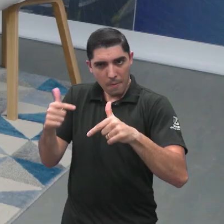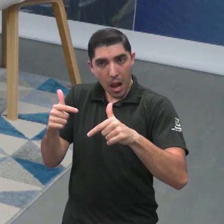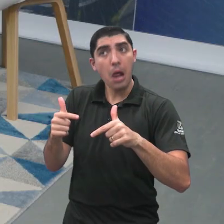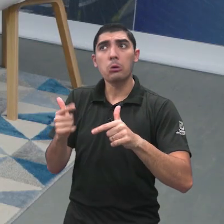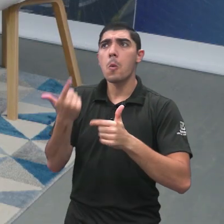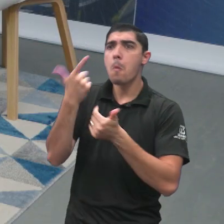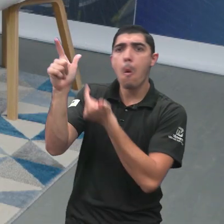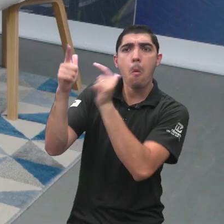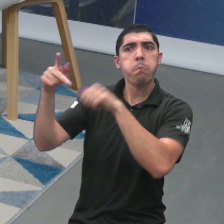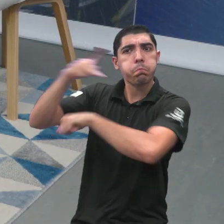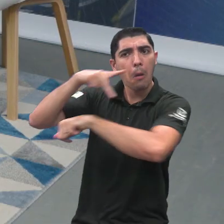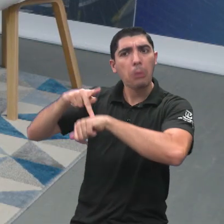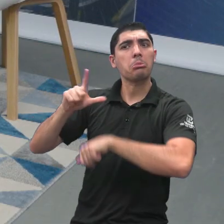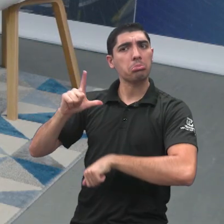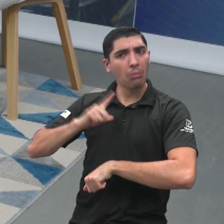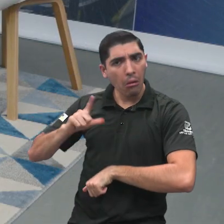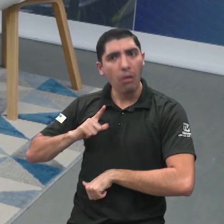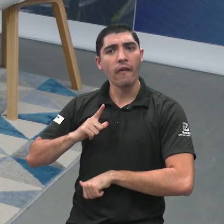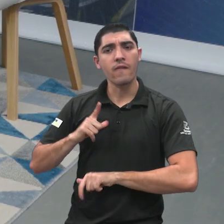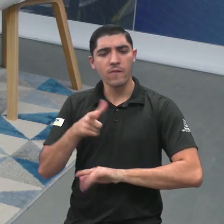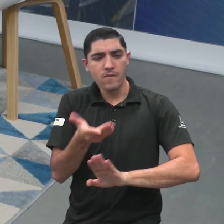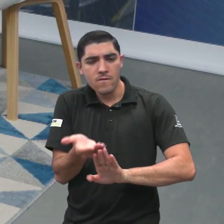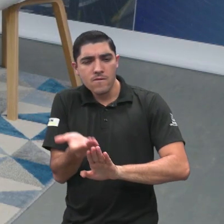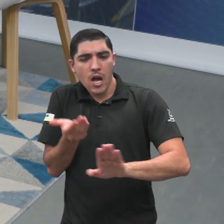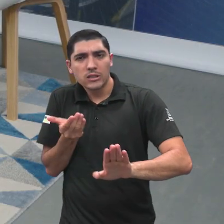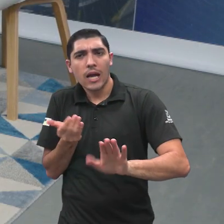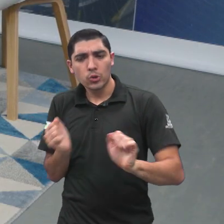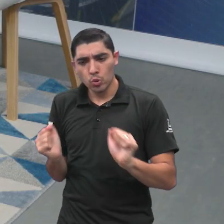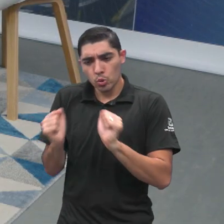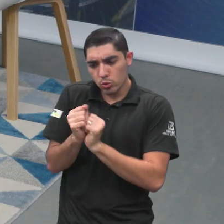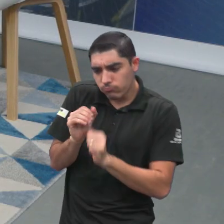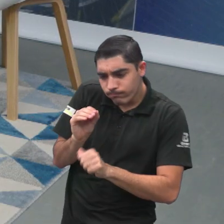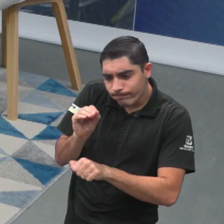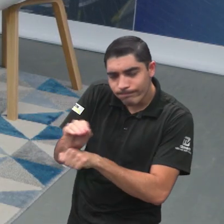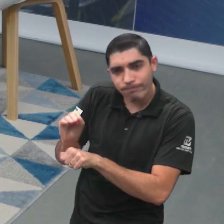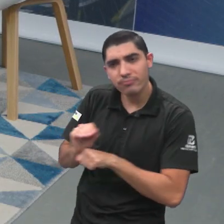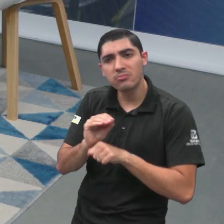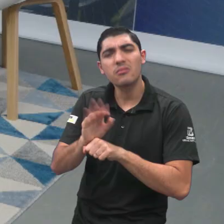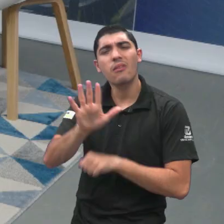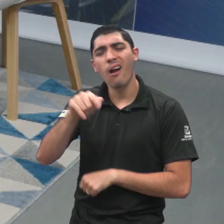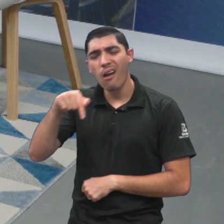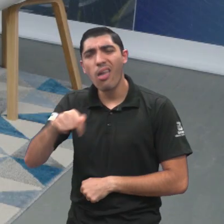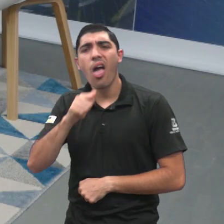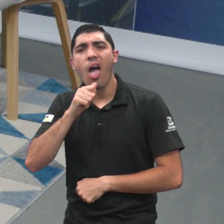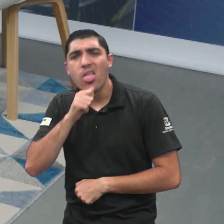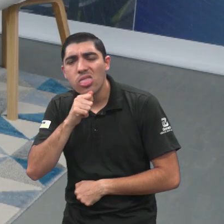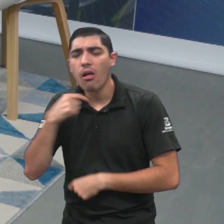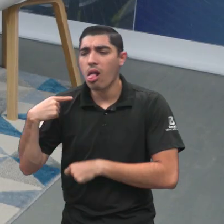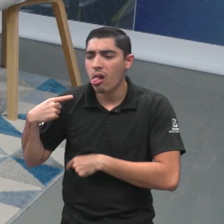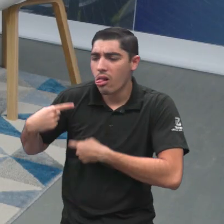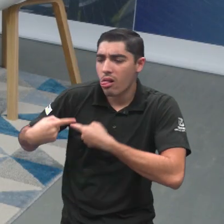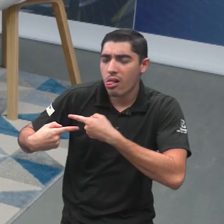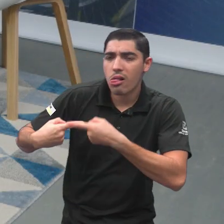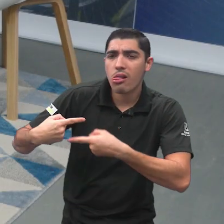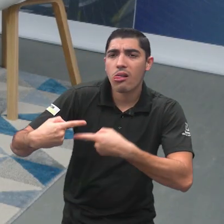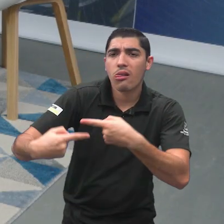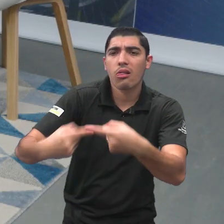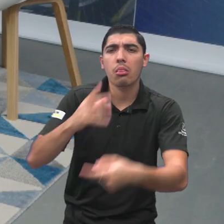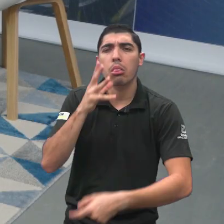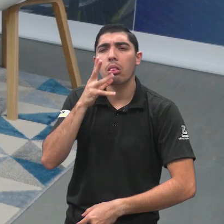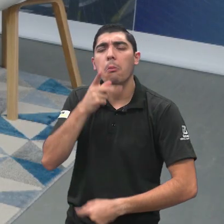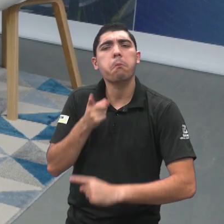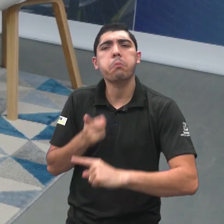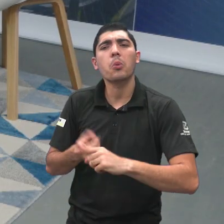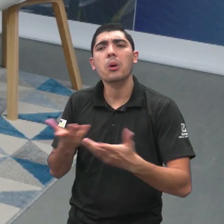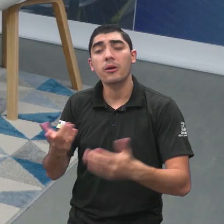vários países, né, essa licença compartilhada? Por que aqui tem essa morosidade, no seu ver, pela sua experiência?